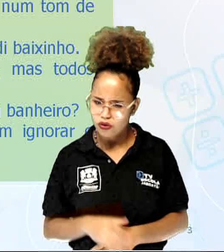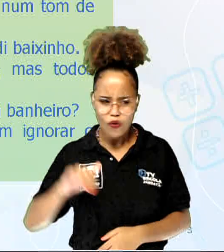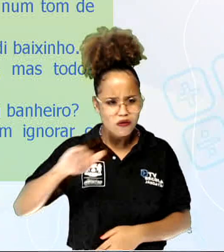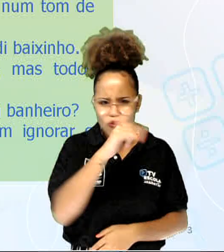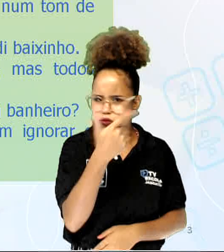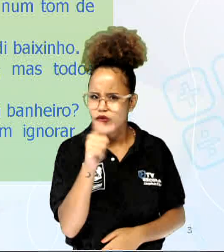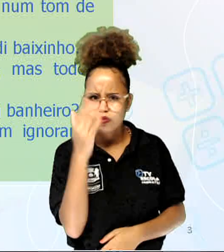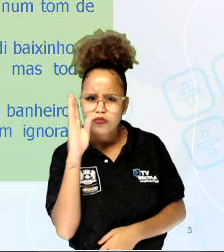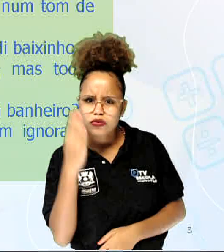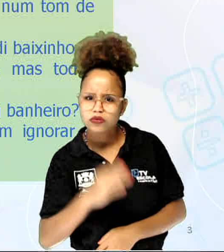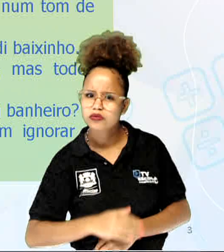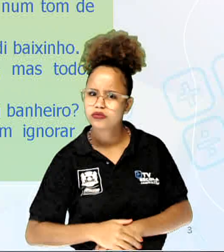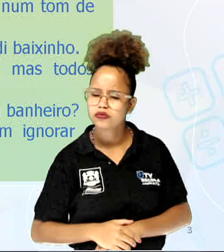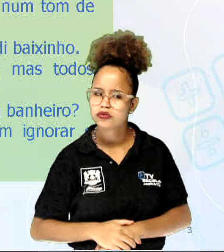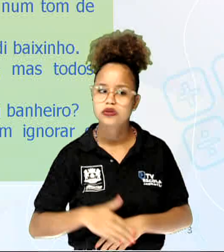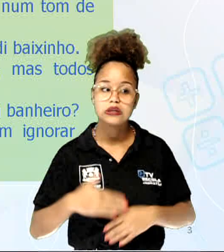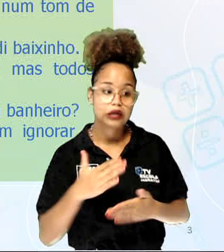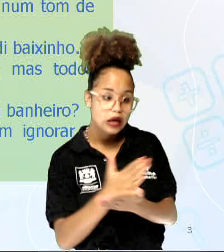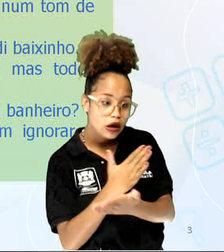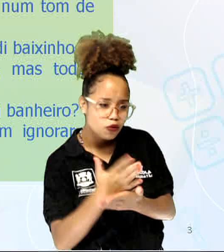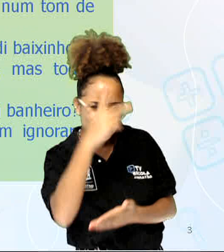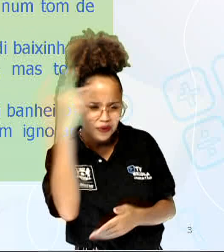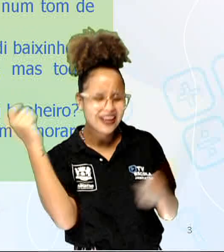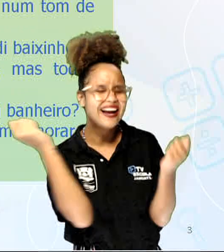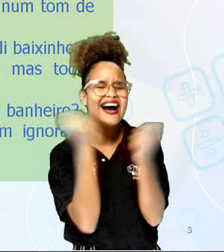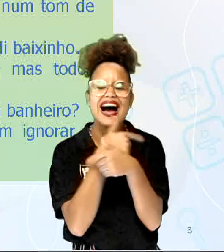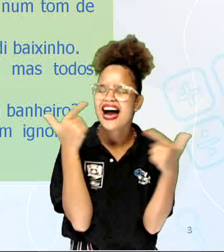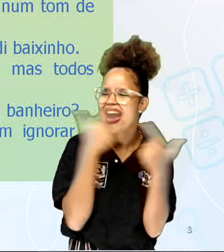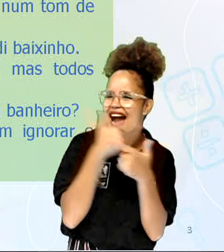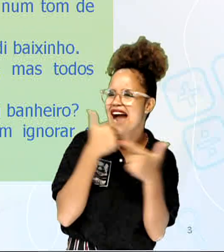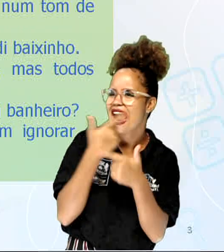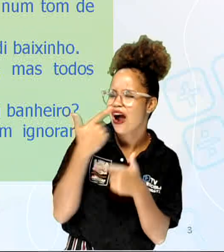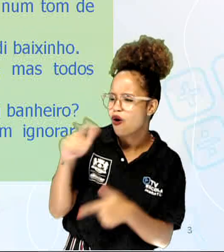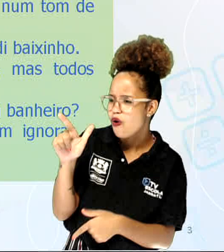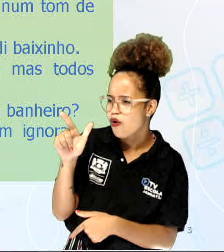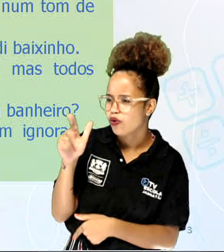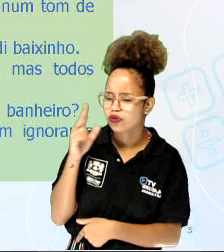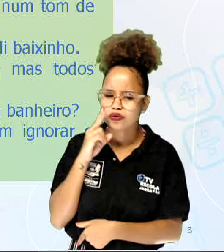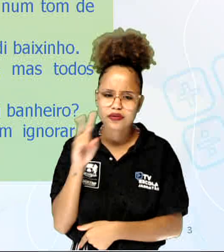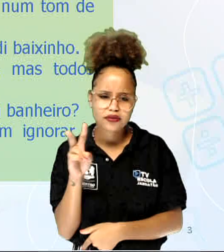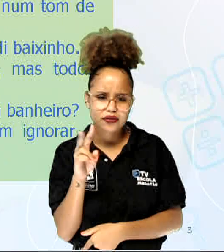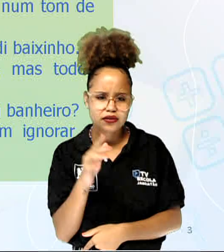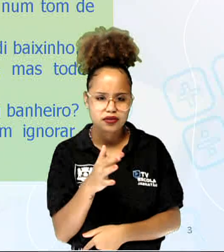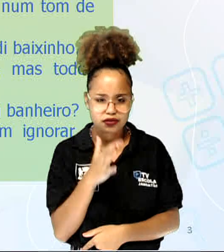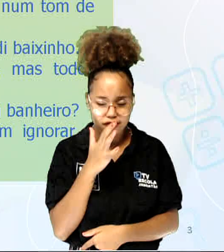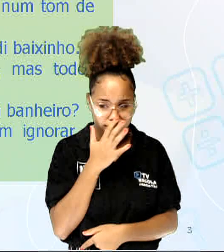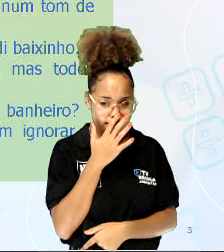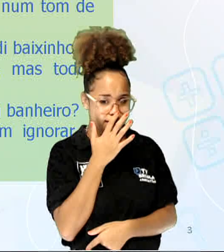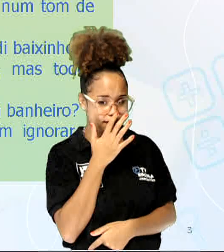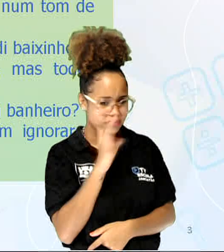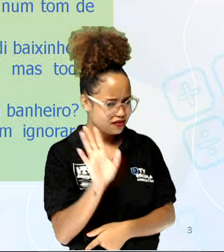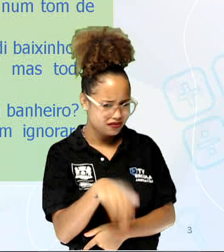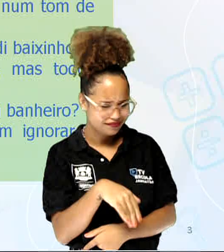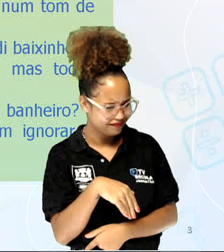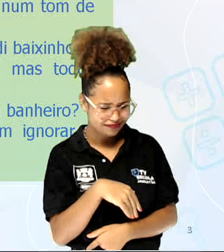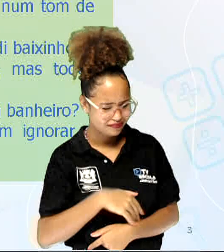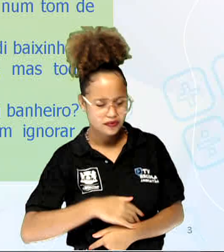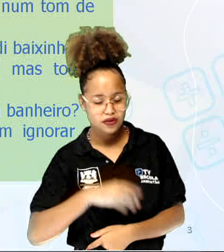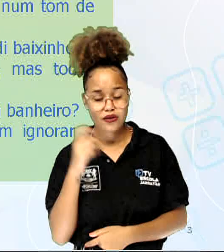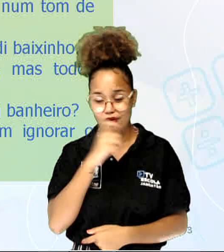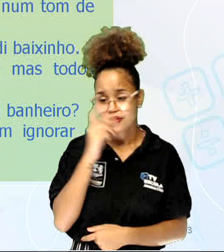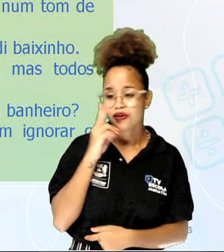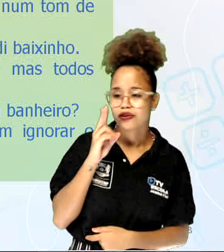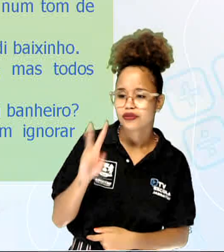banheiro? Alguns passageiros riram, outros, por fineza, fingiram ignorar o lamentável equívoco